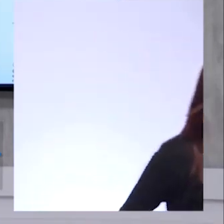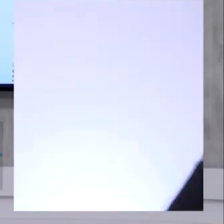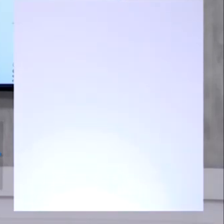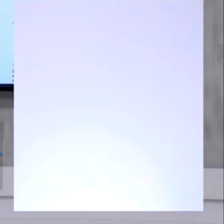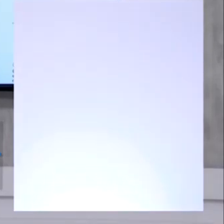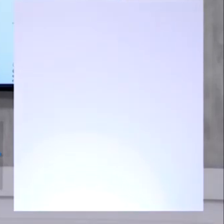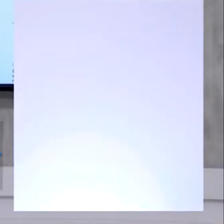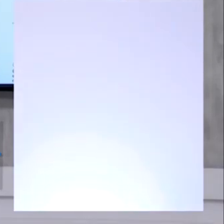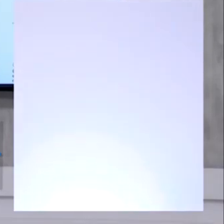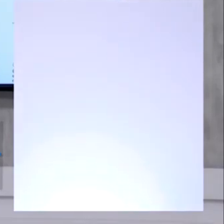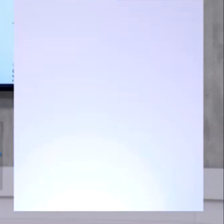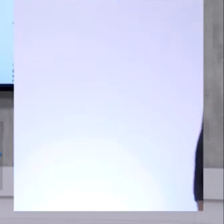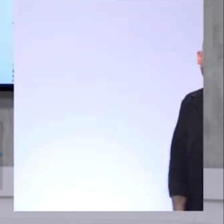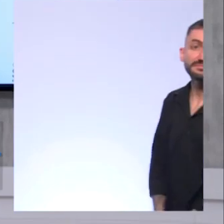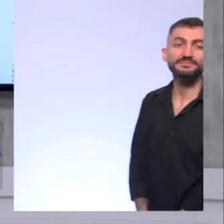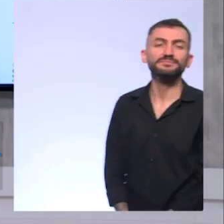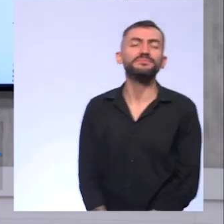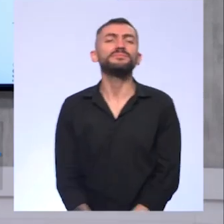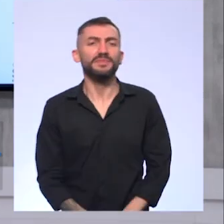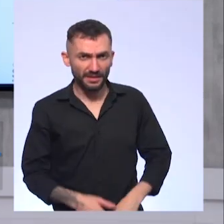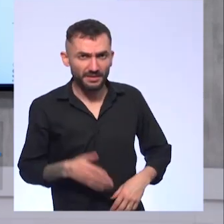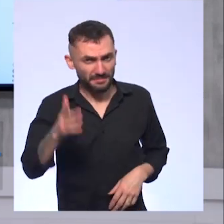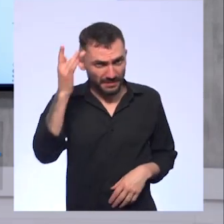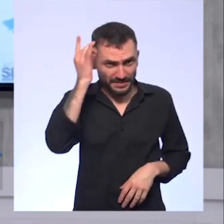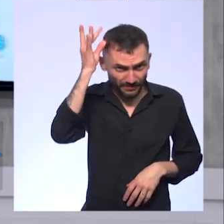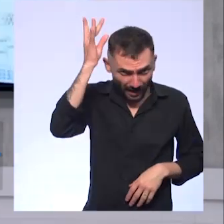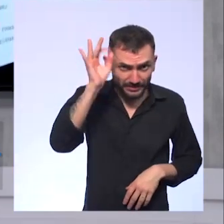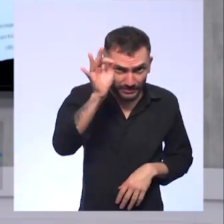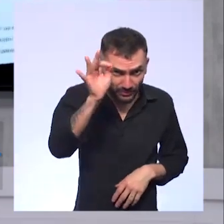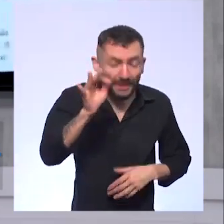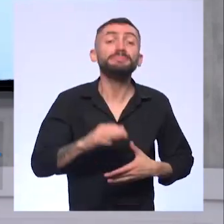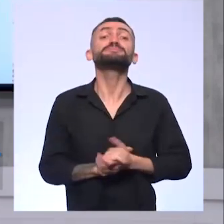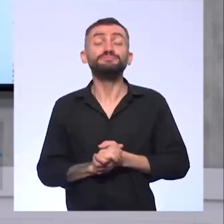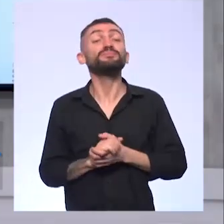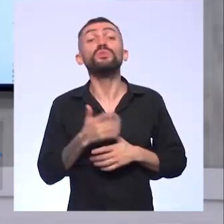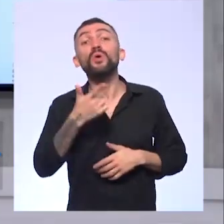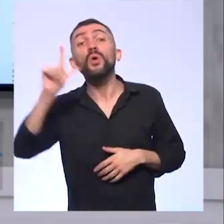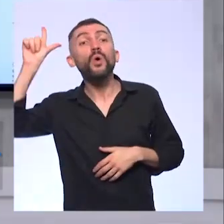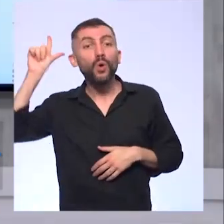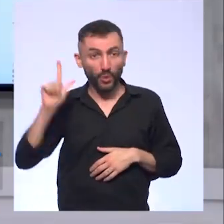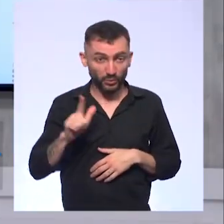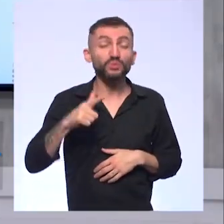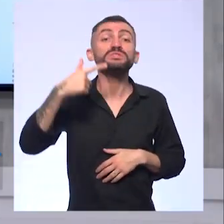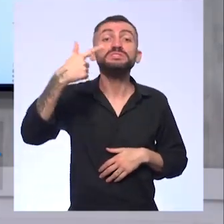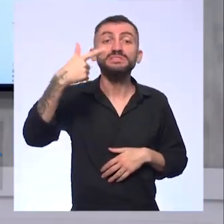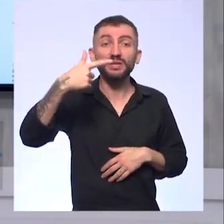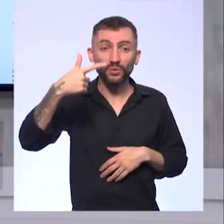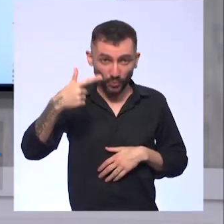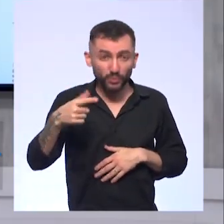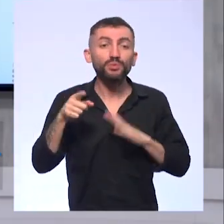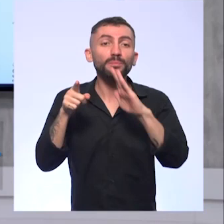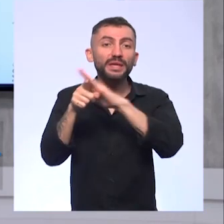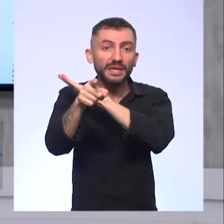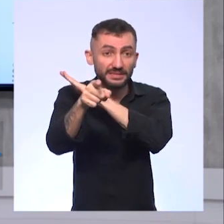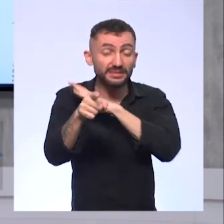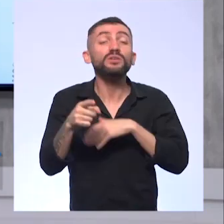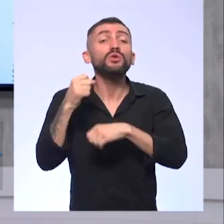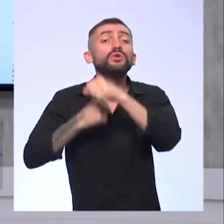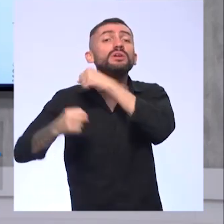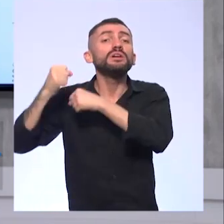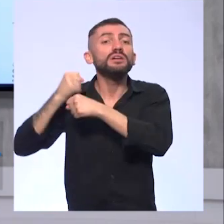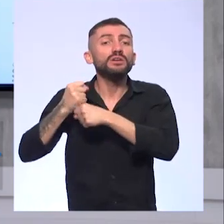primeiro exercício agora ficou muito mais simples do segundo problema um problema 2014